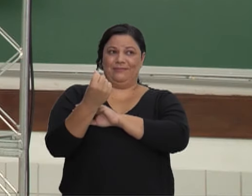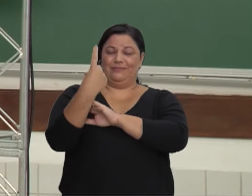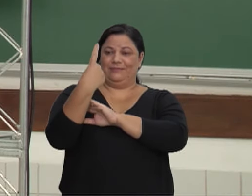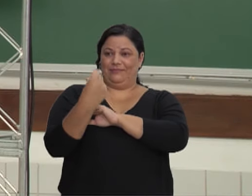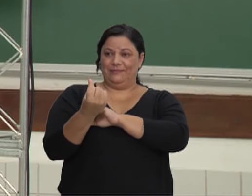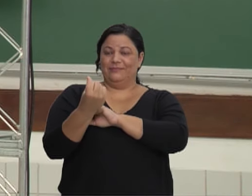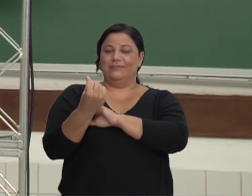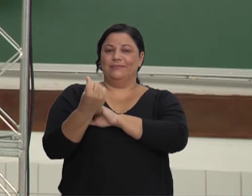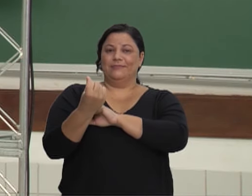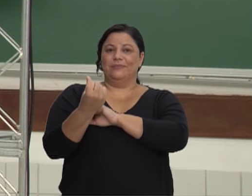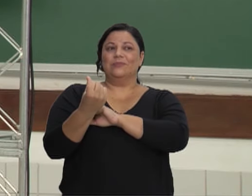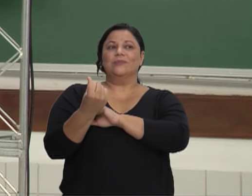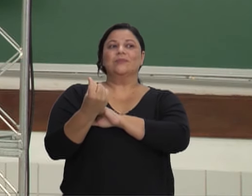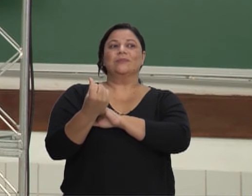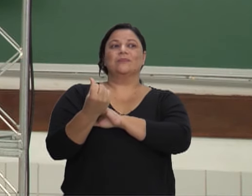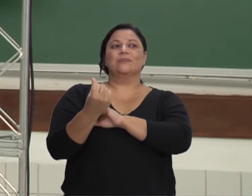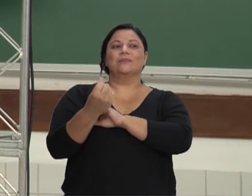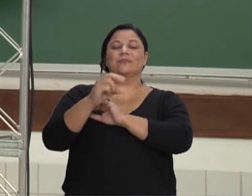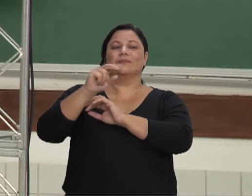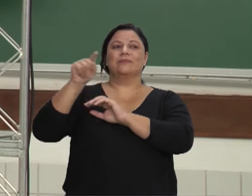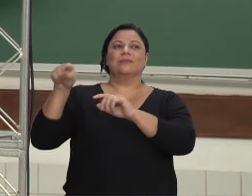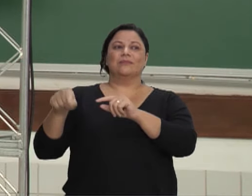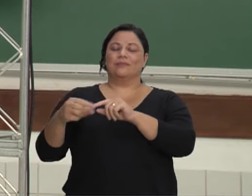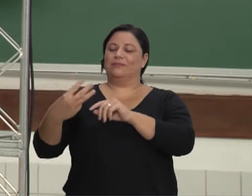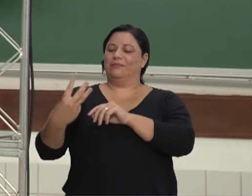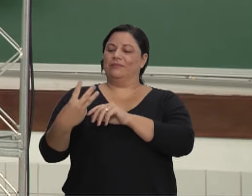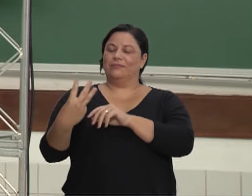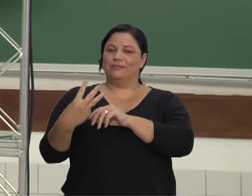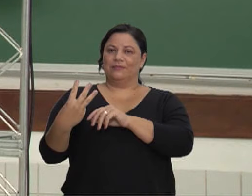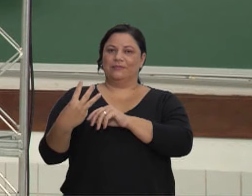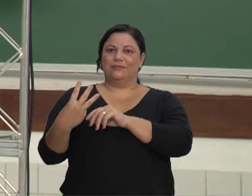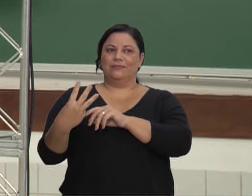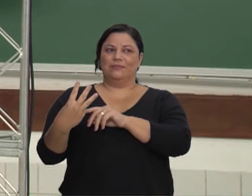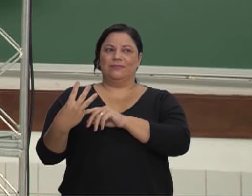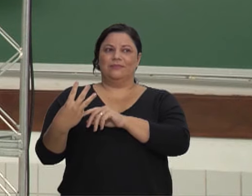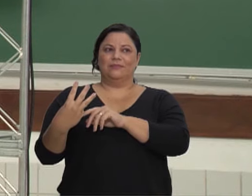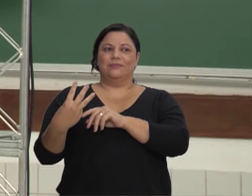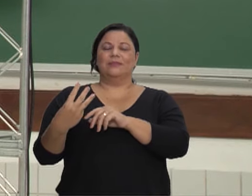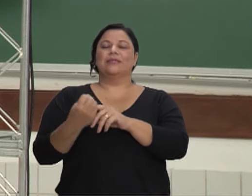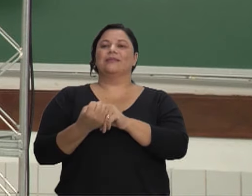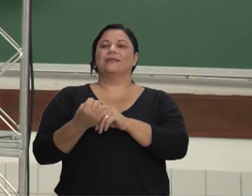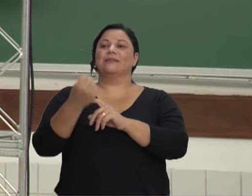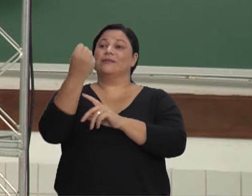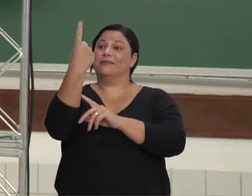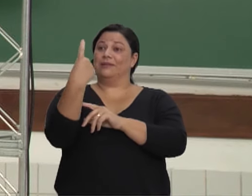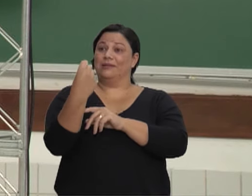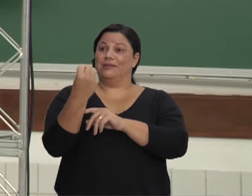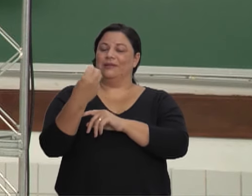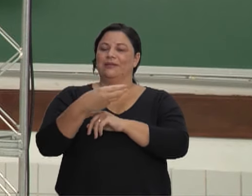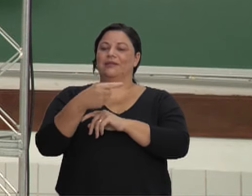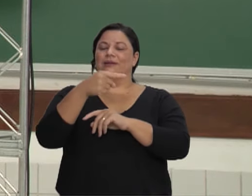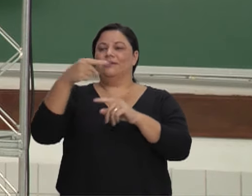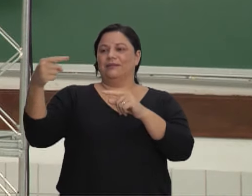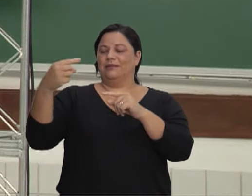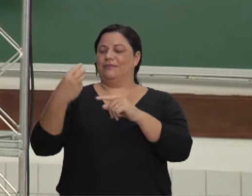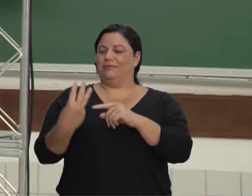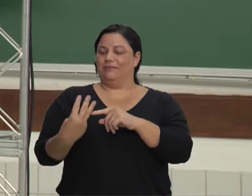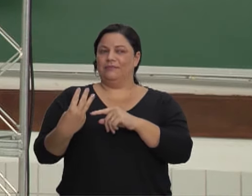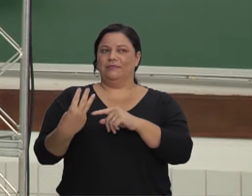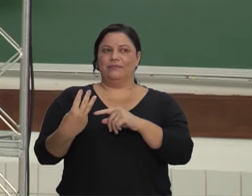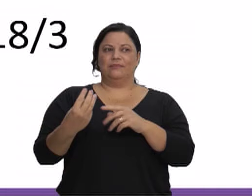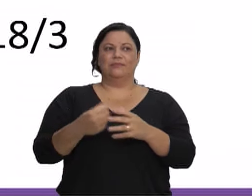16. Meu denominador, basta eu repetir, ter 16 sobre 3. Tem